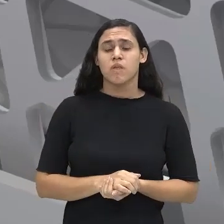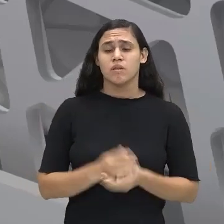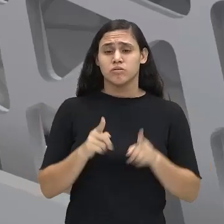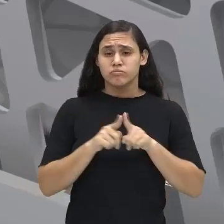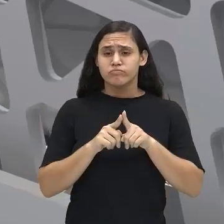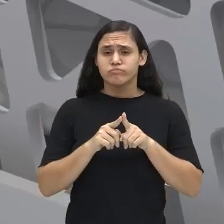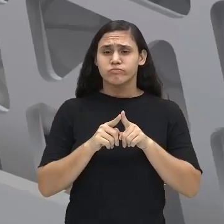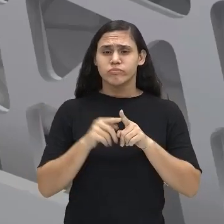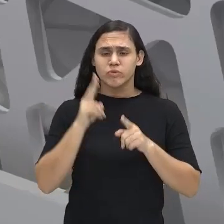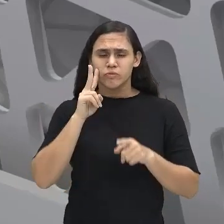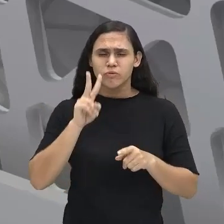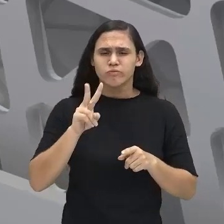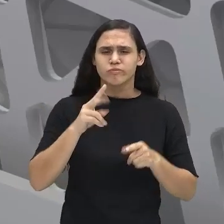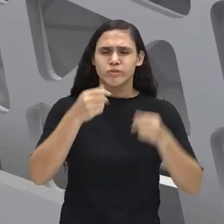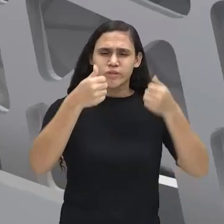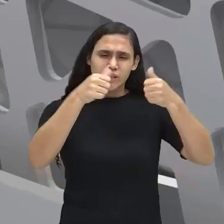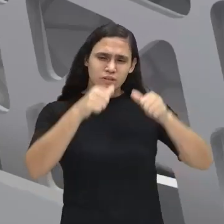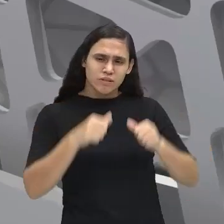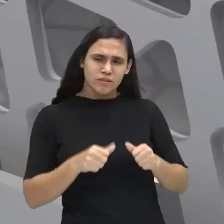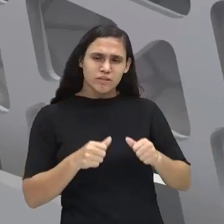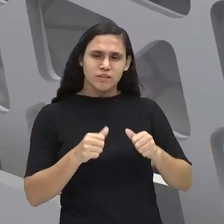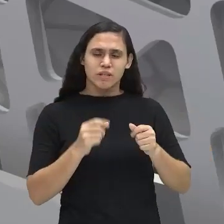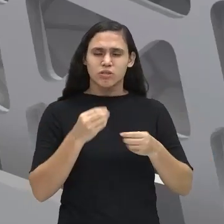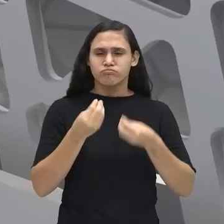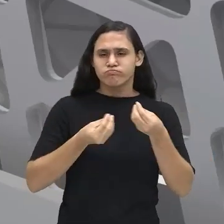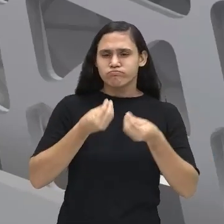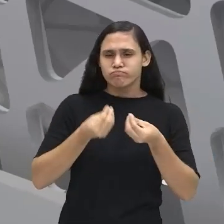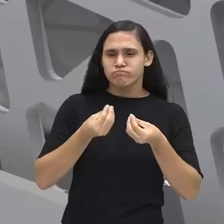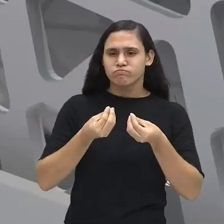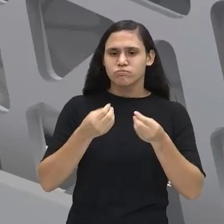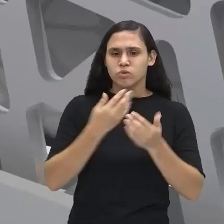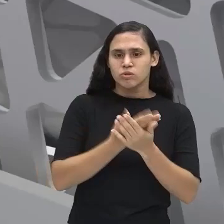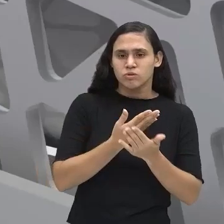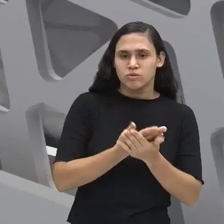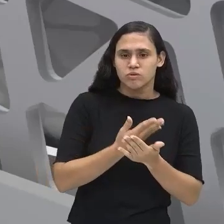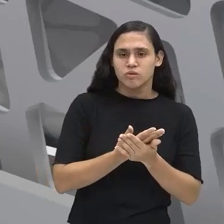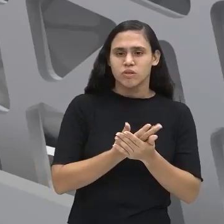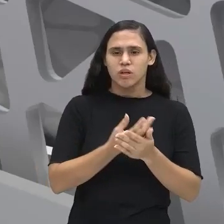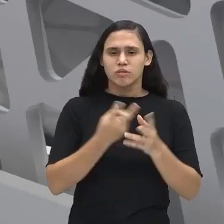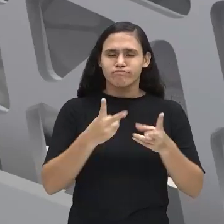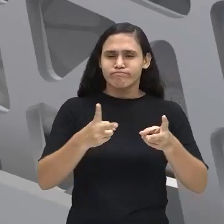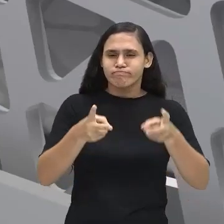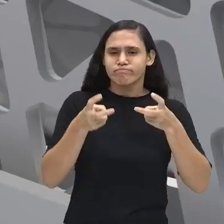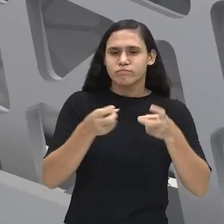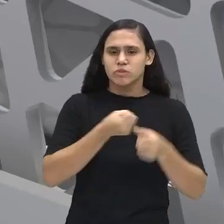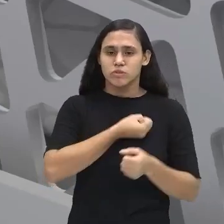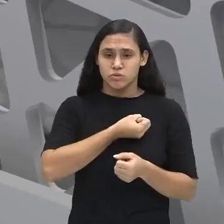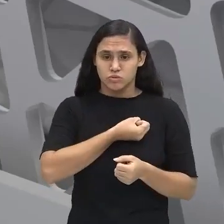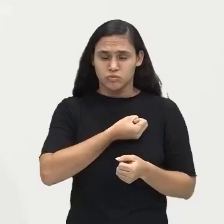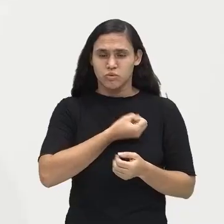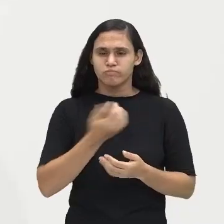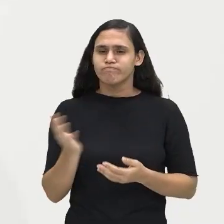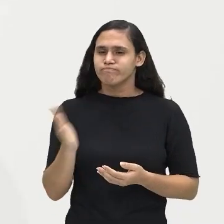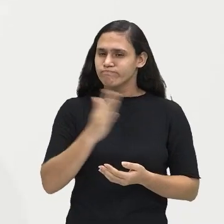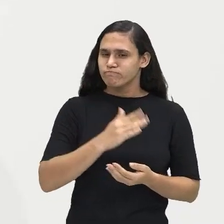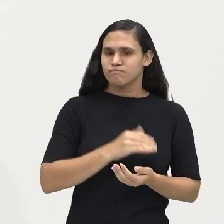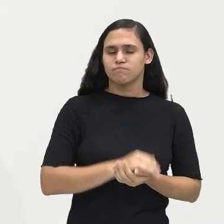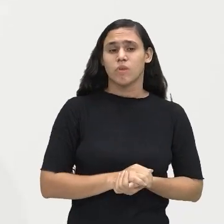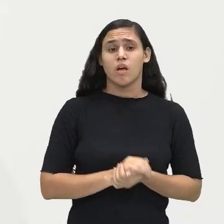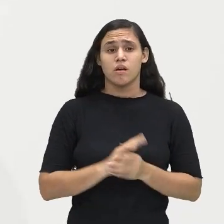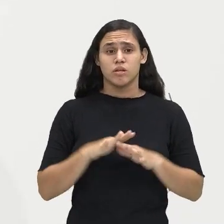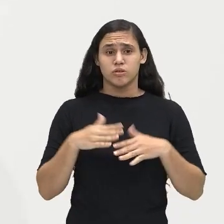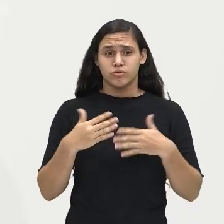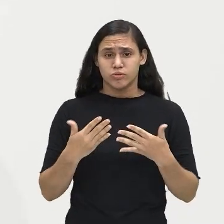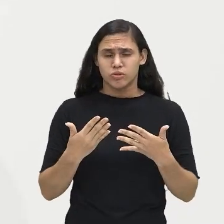aqui aonde a gente aplica, onde a gente percebe aí esses números inteiros. Venham comigo. Então,